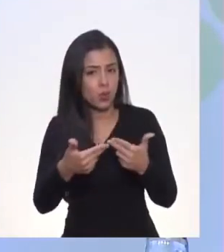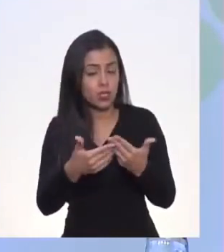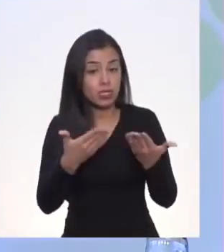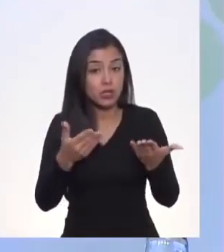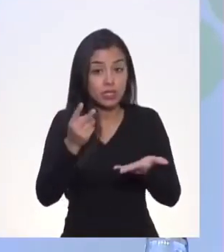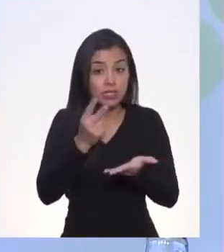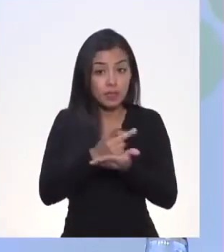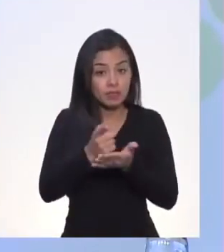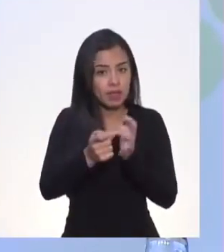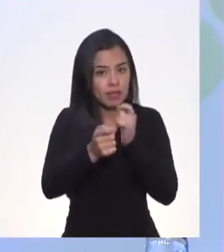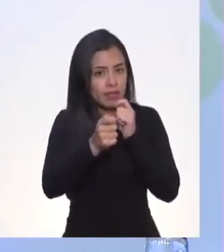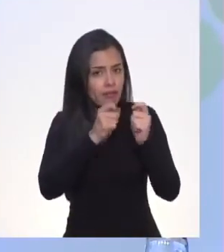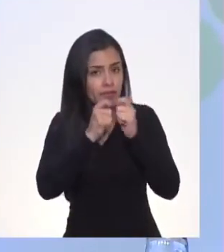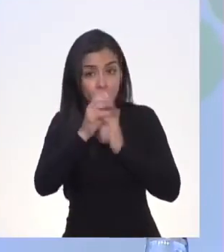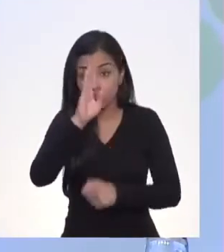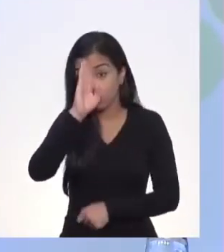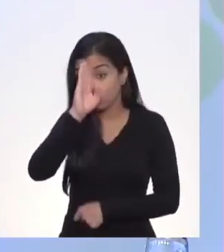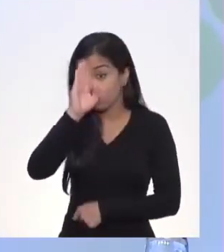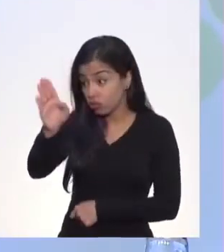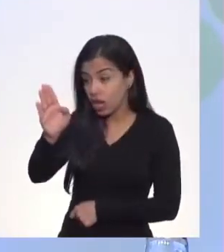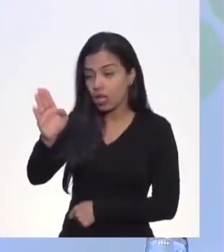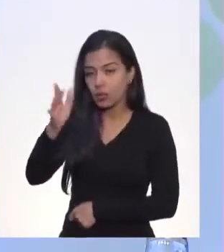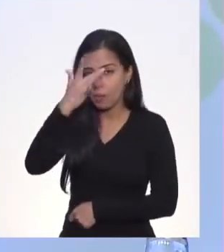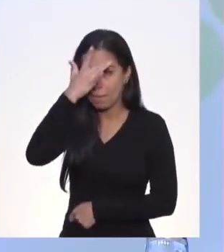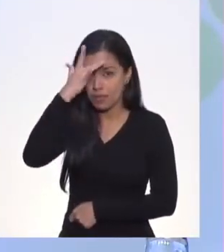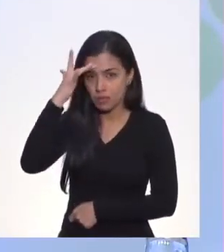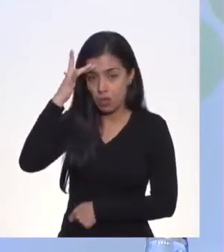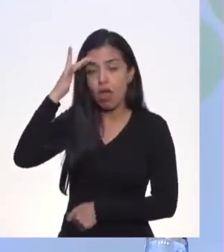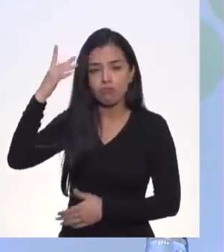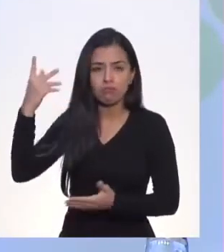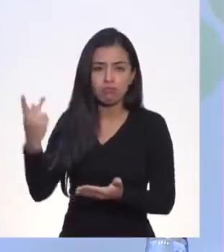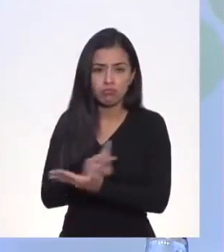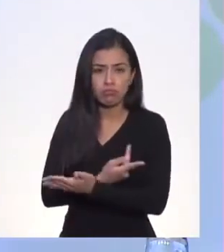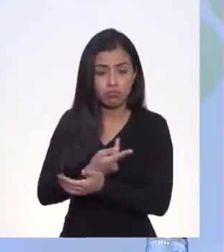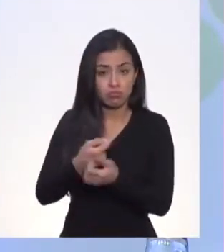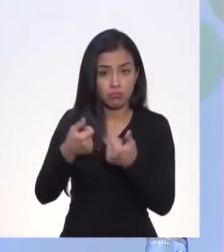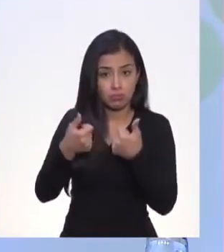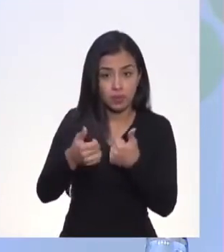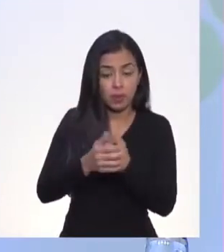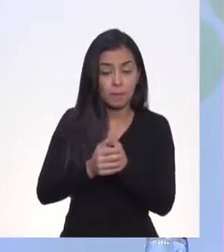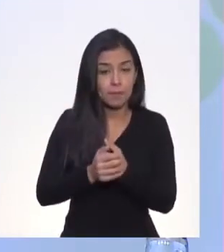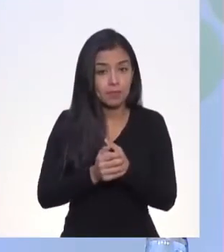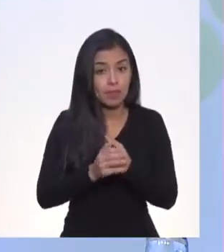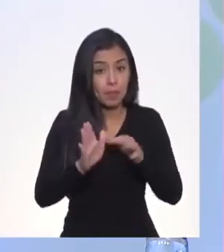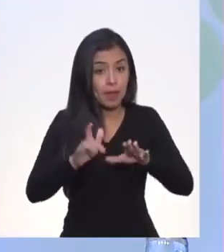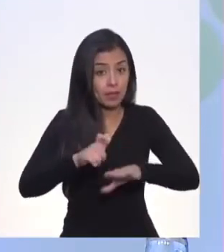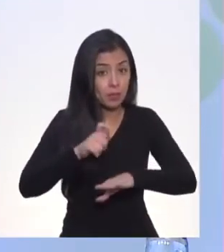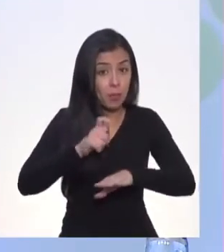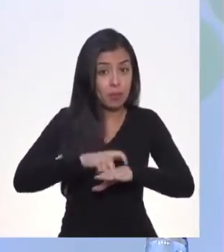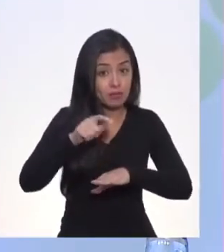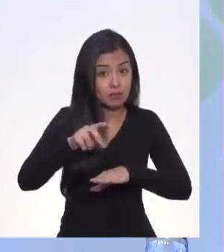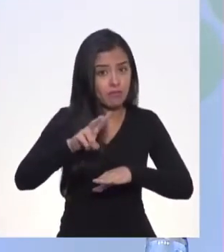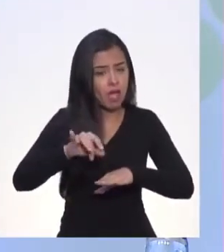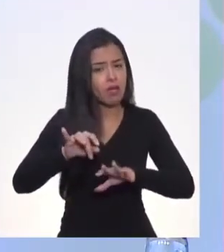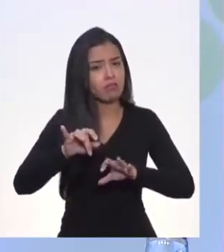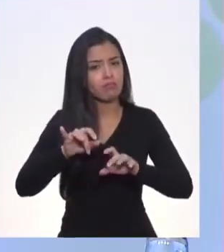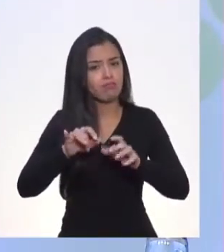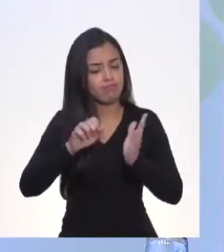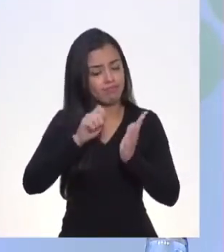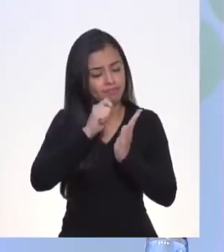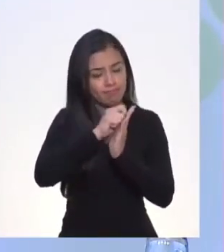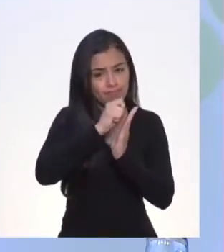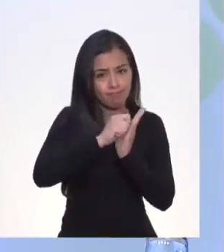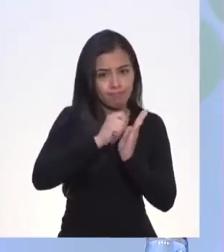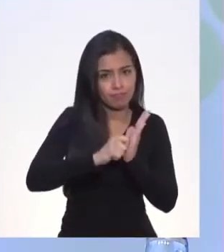vai fazer direto com uma pessoa, isso ocorre, tudo bem? Mas aí, quando no momento que você vai escrever, vai fazer a transcrição